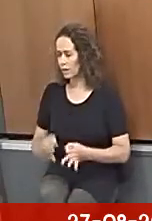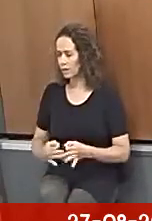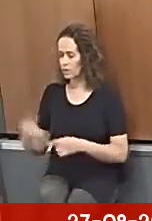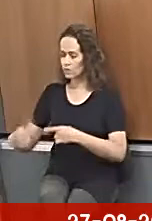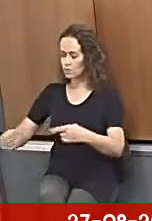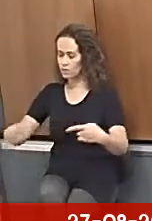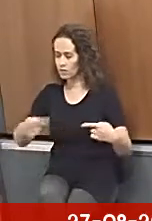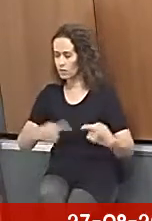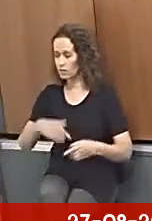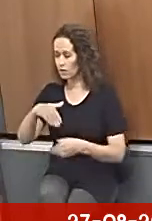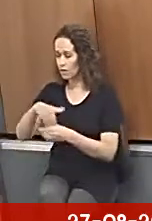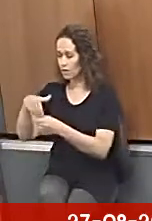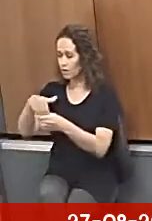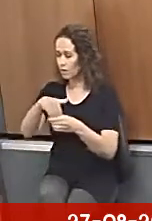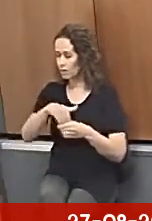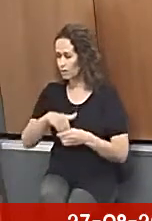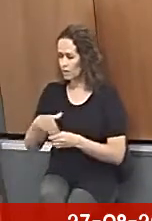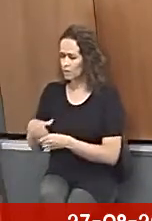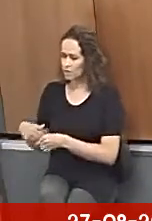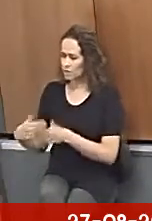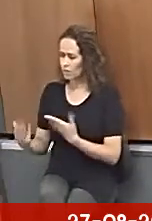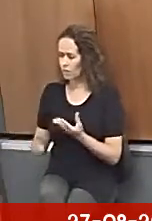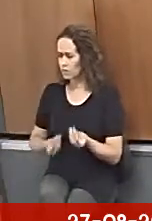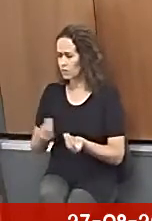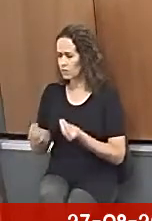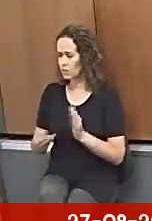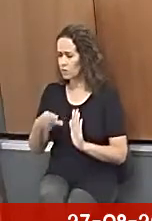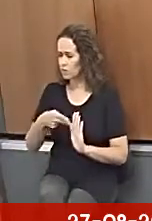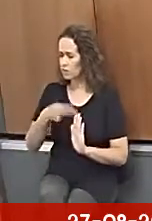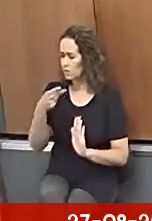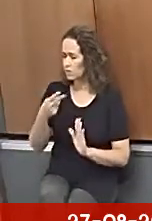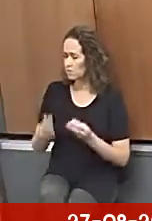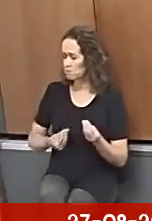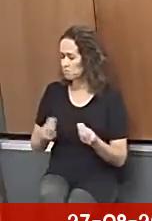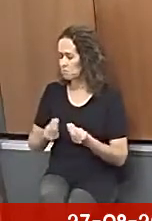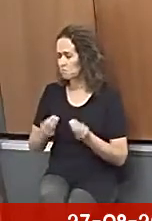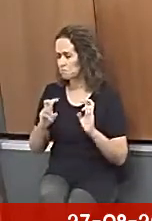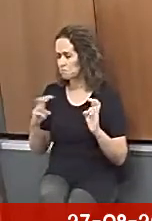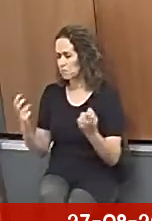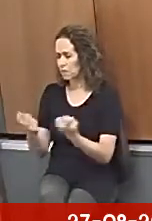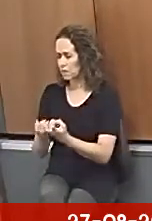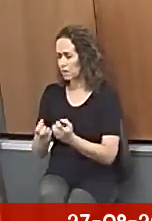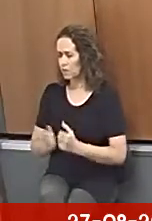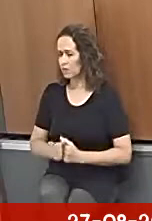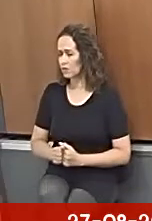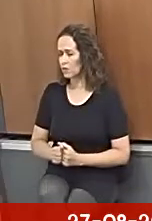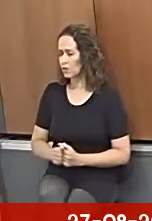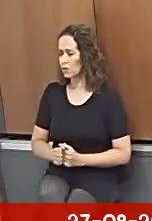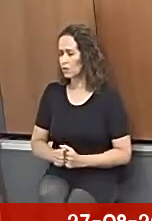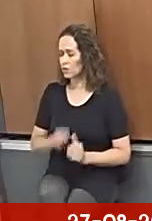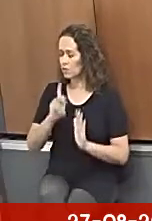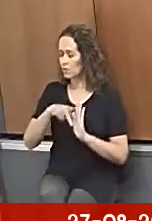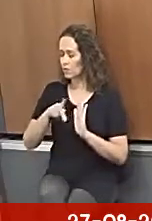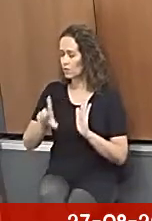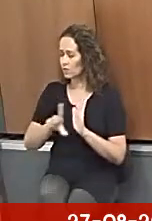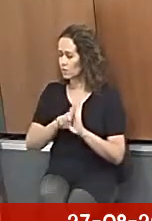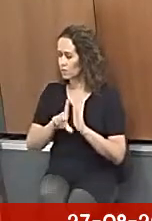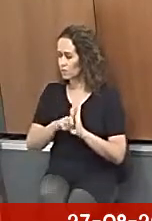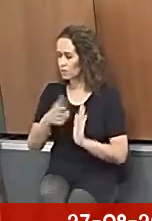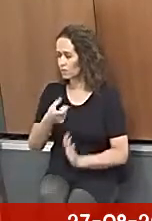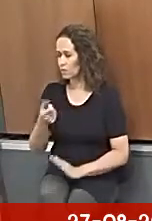pareceres sobre proposições sujeito à apreciação do plenário o projeto de lei número 460 nova